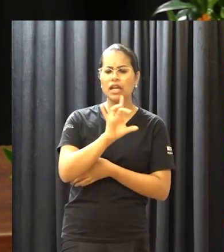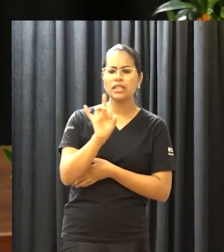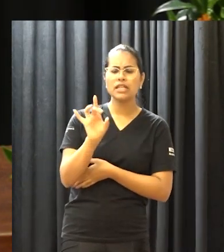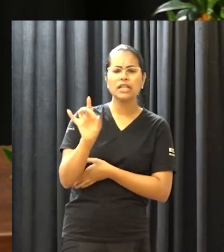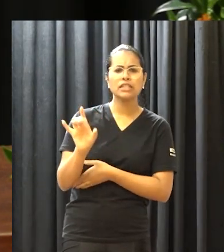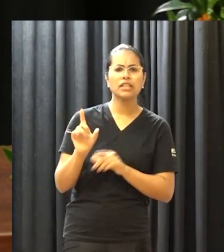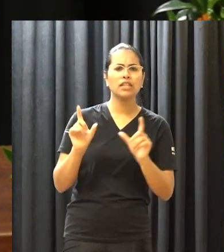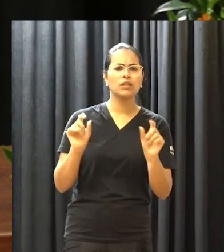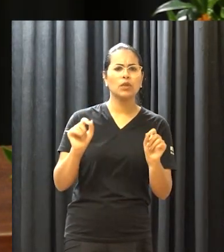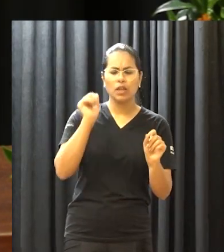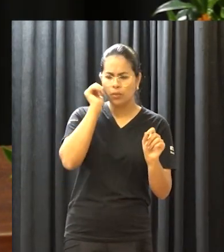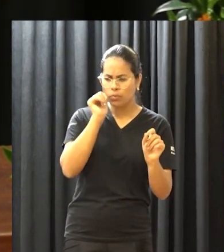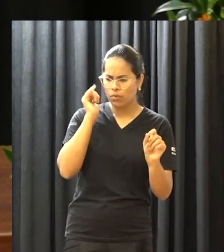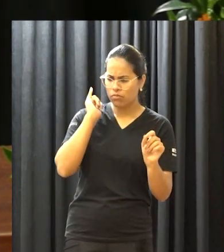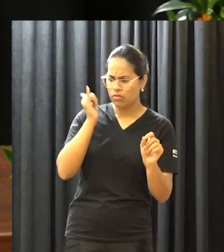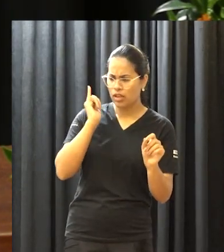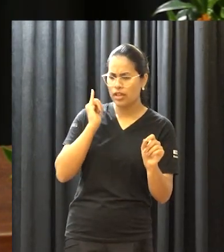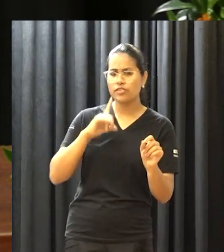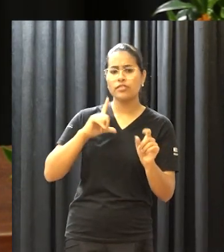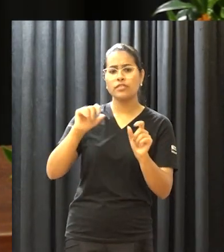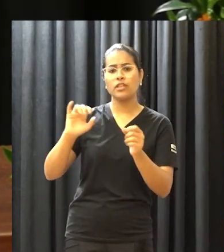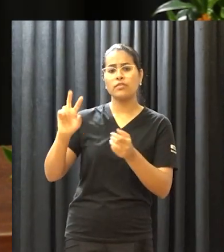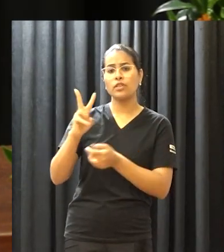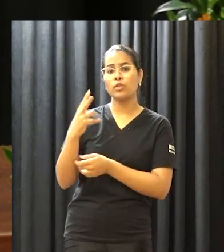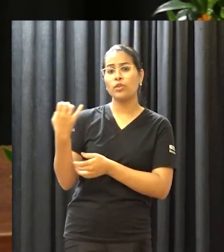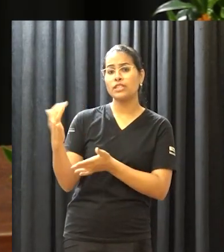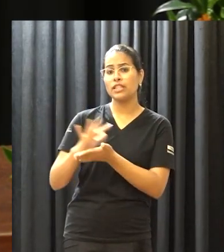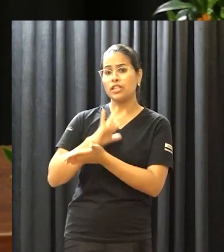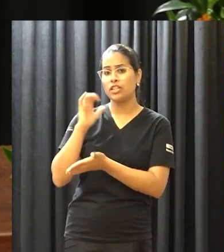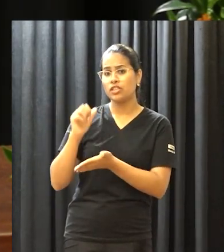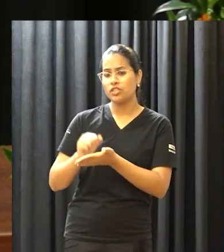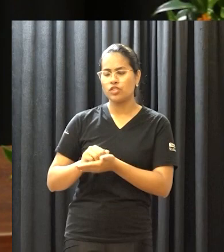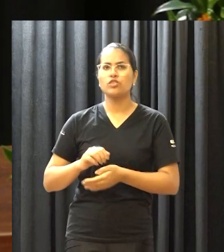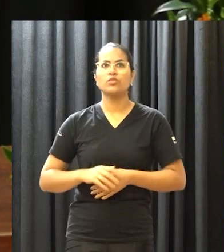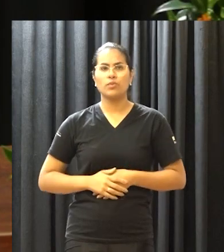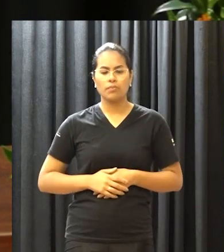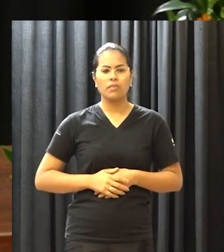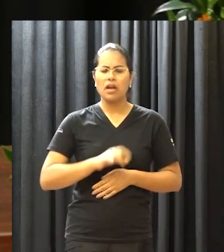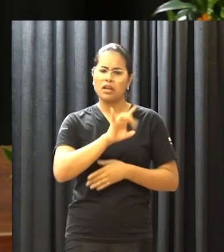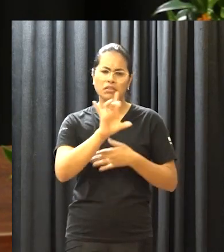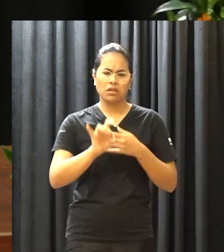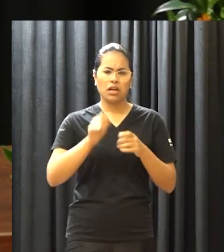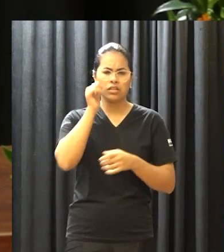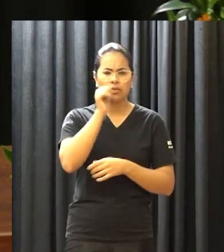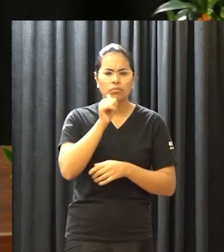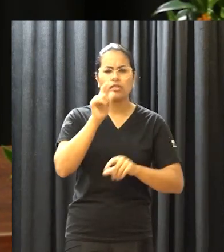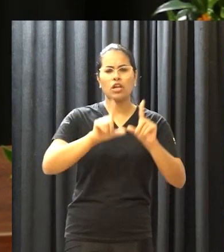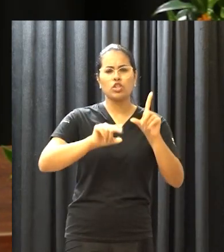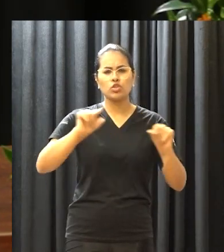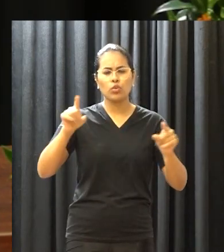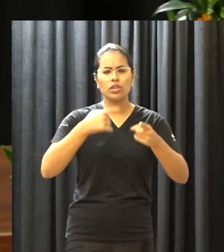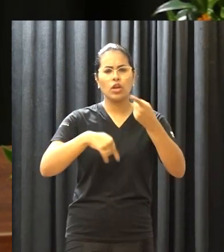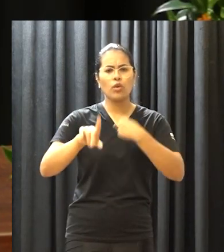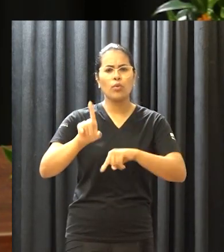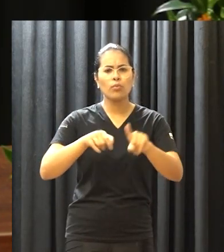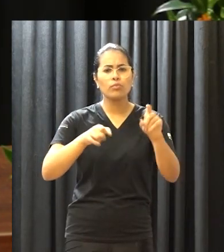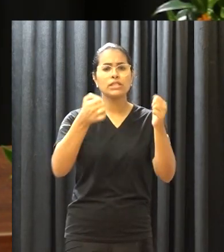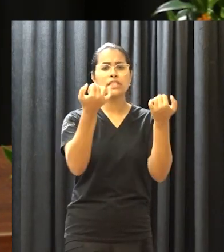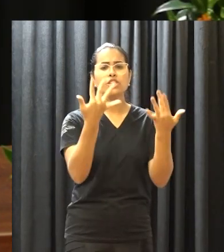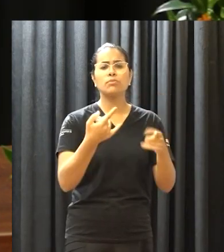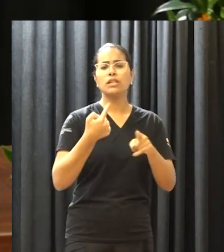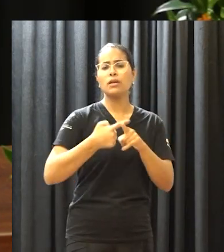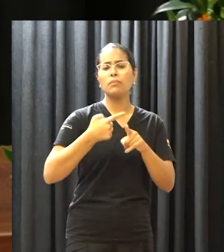com 2 registros. Né? O primeiro foi sonoro, cada mulher escolheu uma música e fala por que essa música é o seu